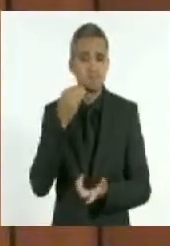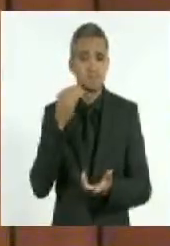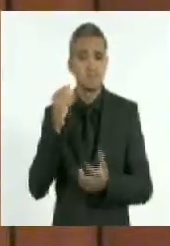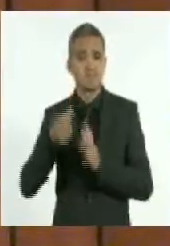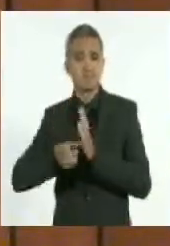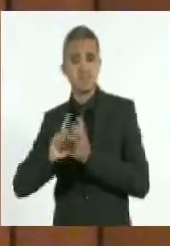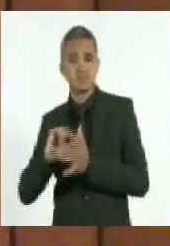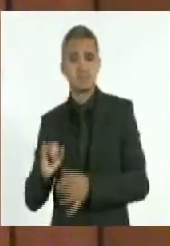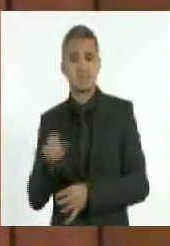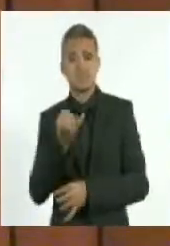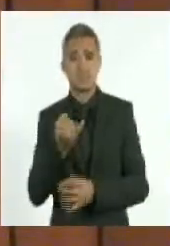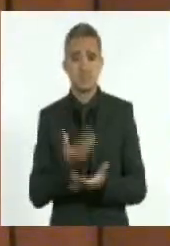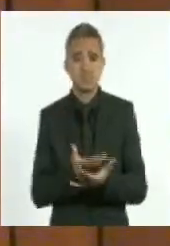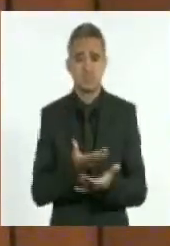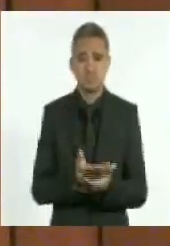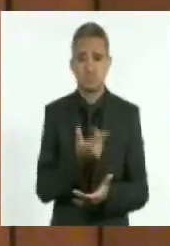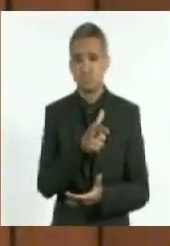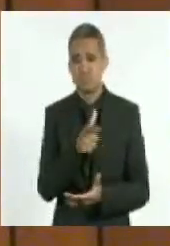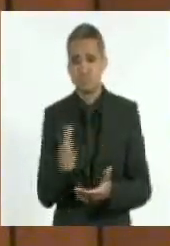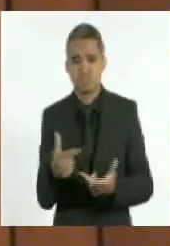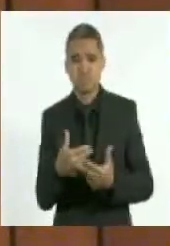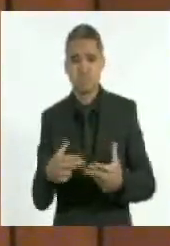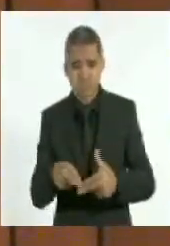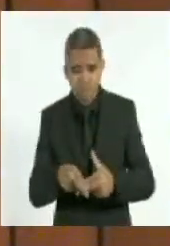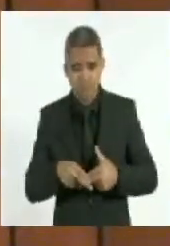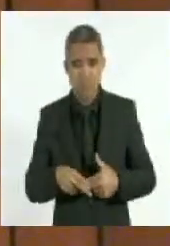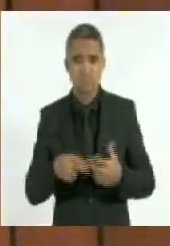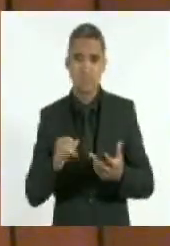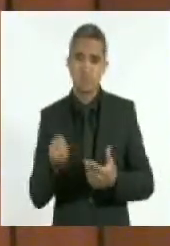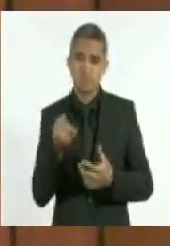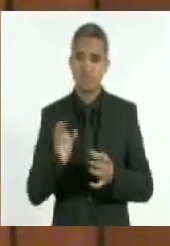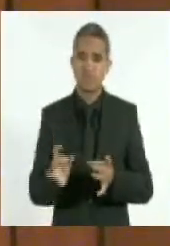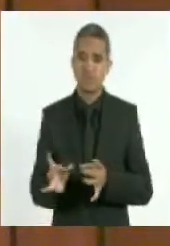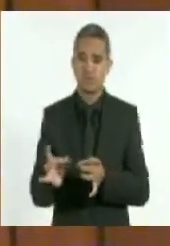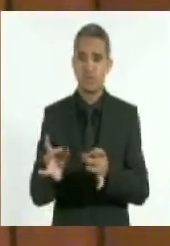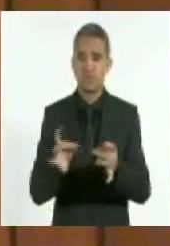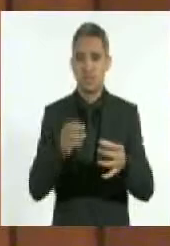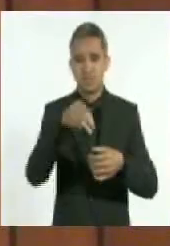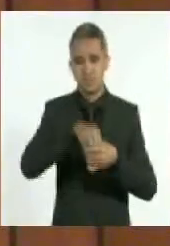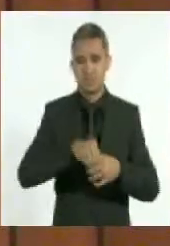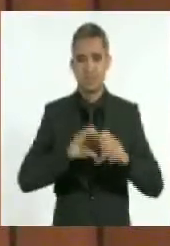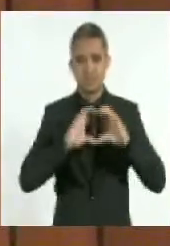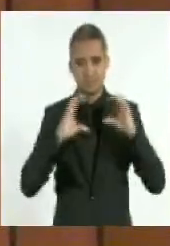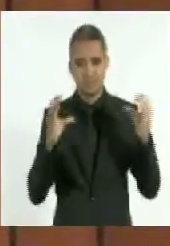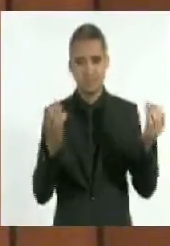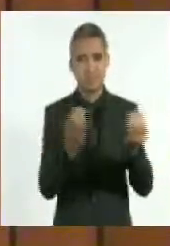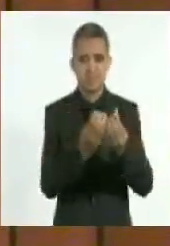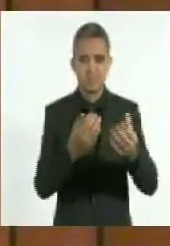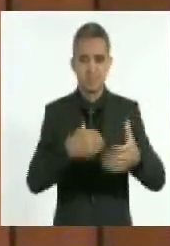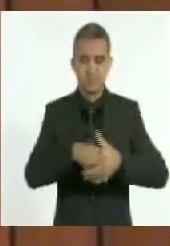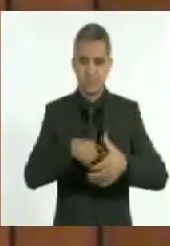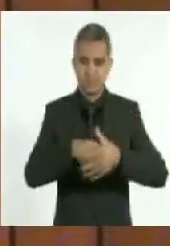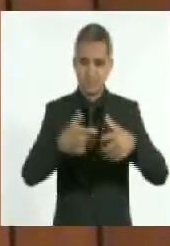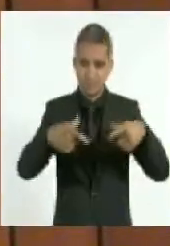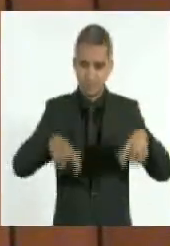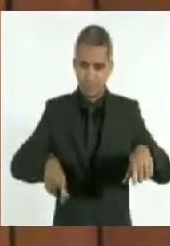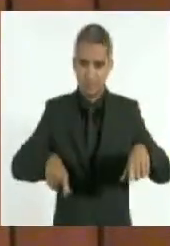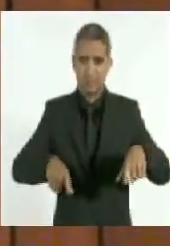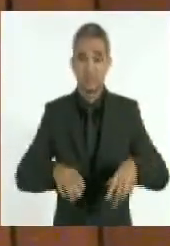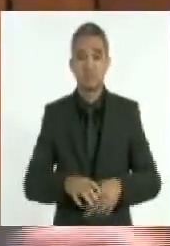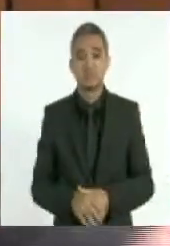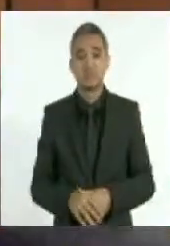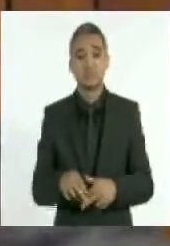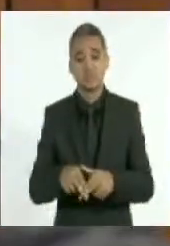essa preocupação, e eu estou fazendo esse alerta aqui antes de iniciar, né, o Campeonato Brasileiro, que eu tenho certeza